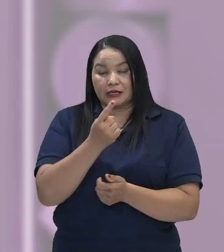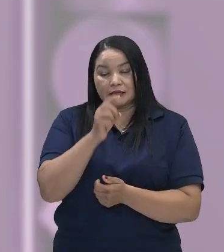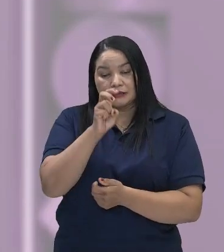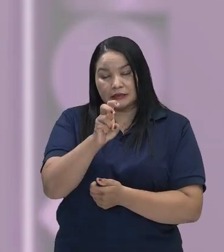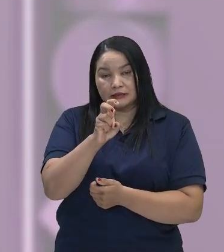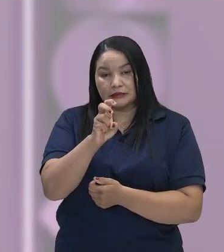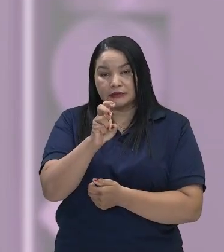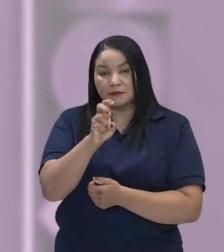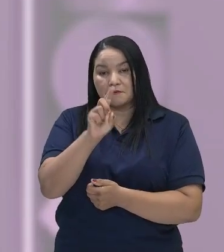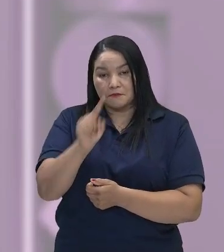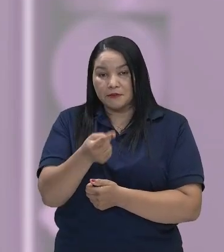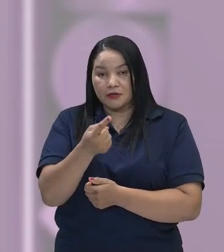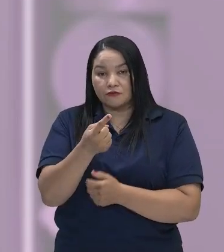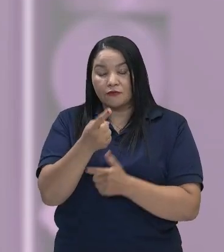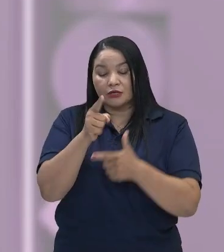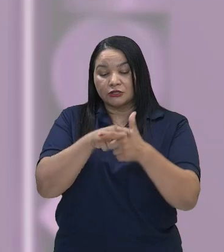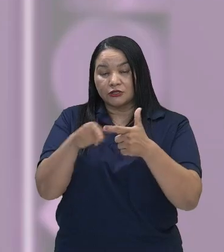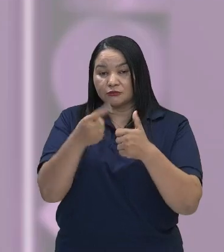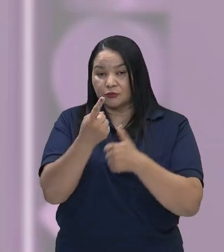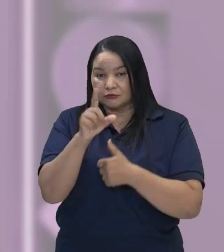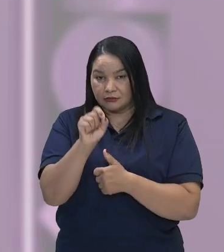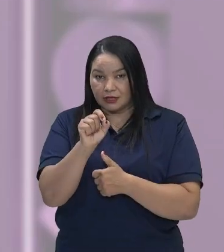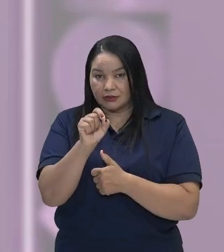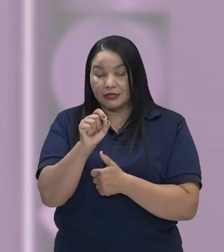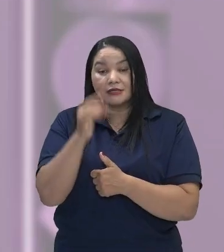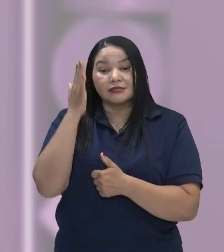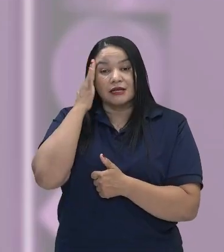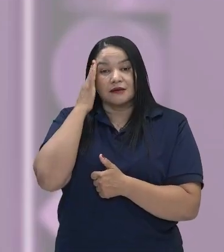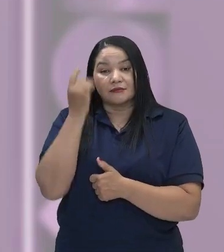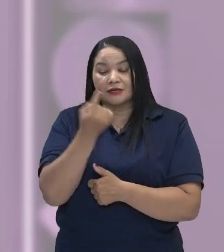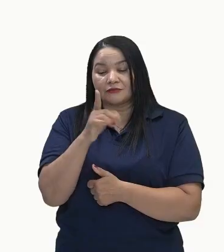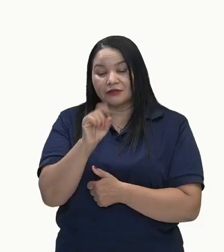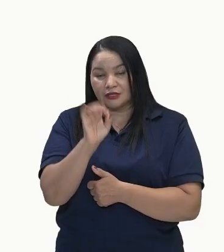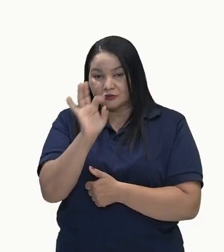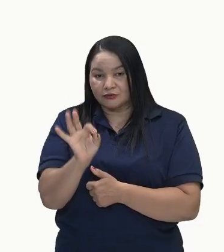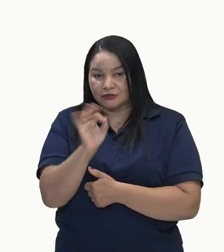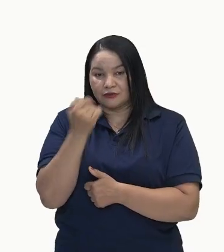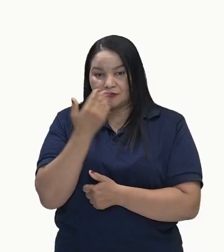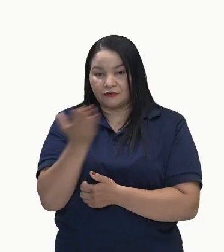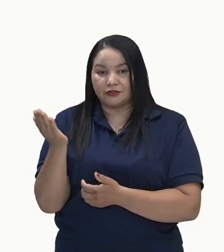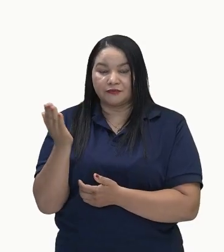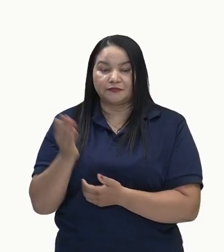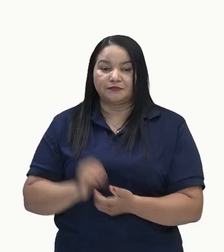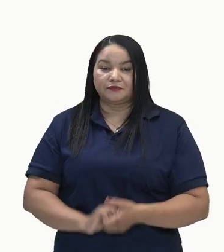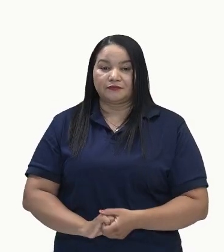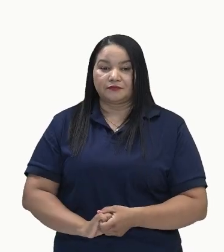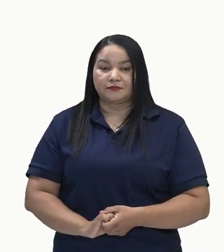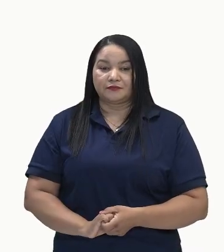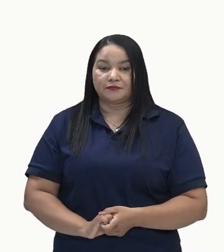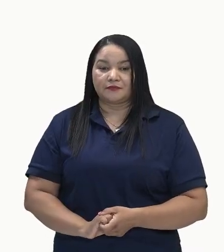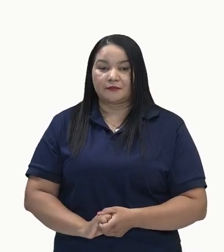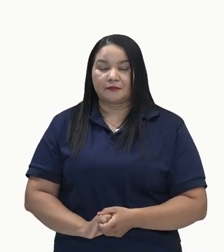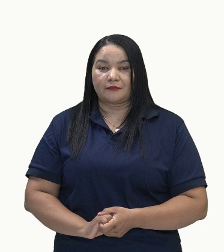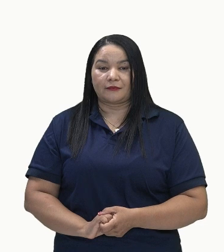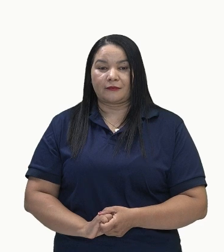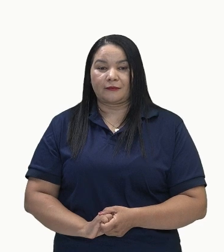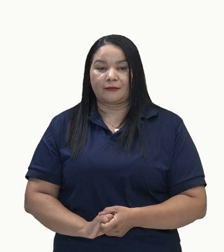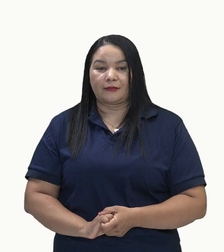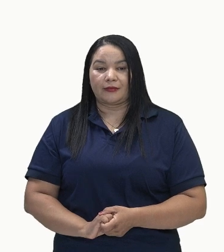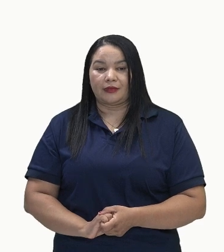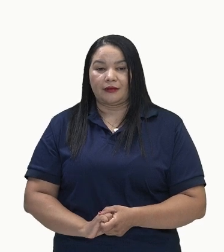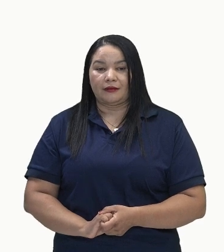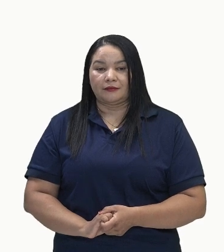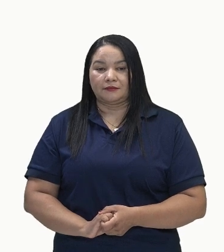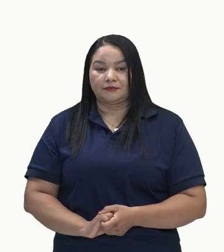vamos dividir por 10 e saber quanto é 10%. Tá legal assim? Vem comigo aqui. Então, pensando assim, bora pegar aqui 15